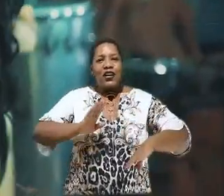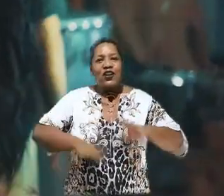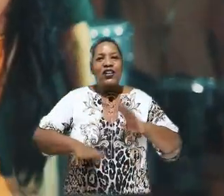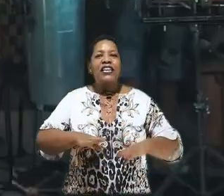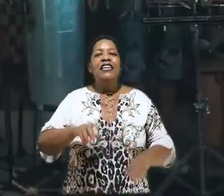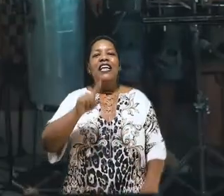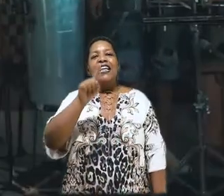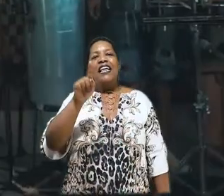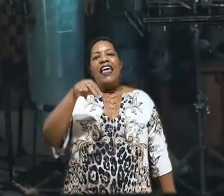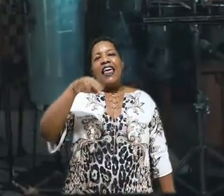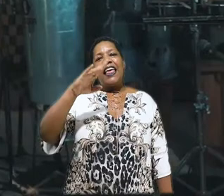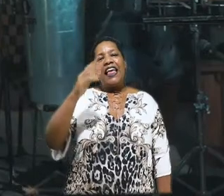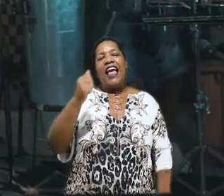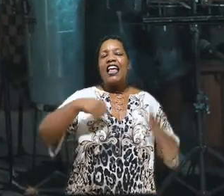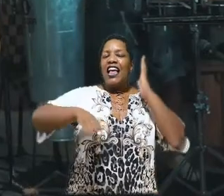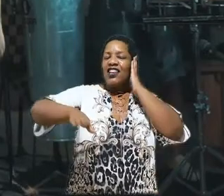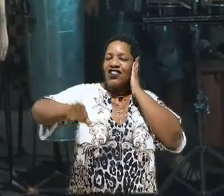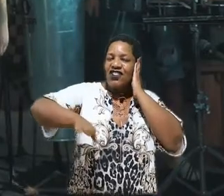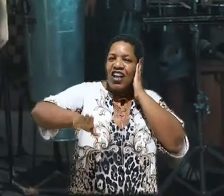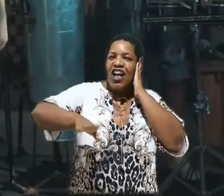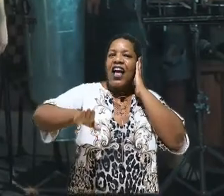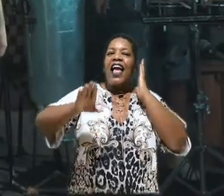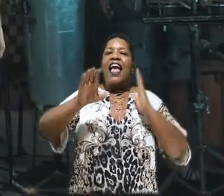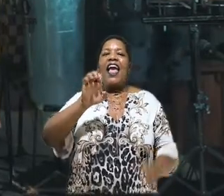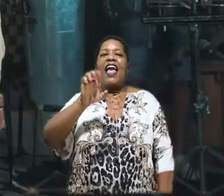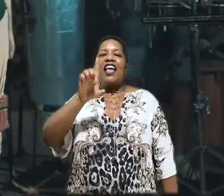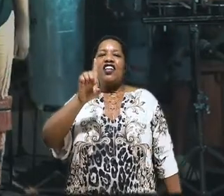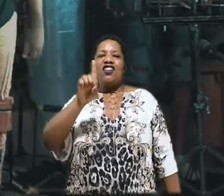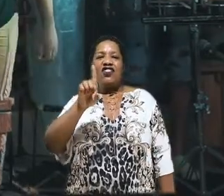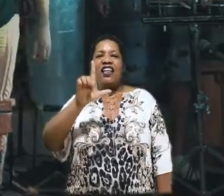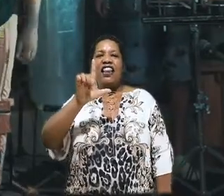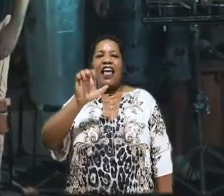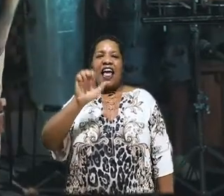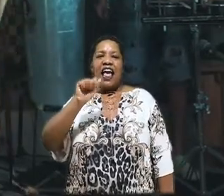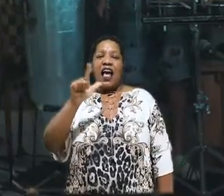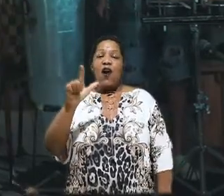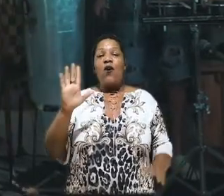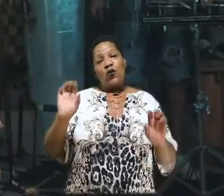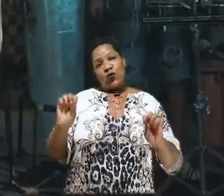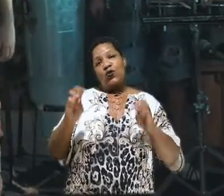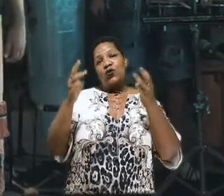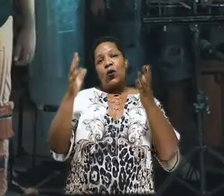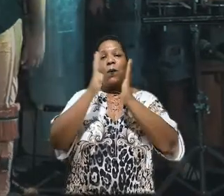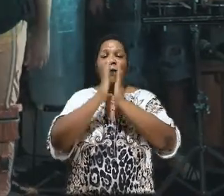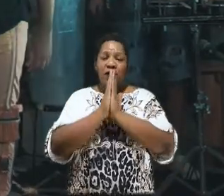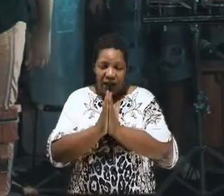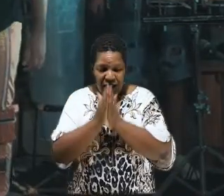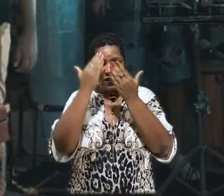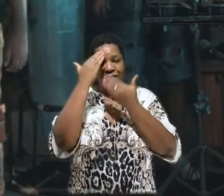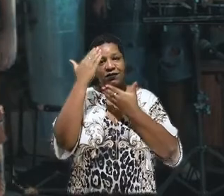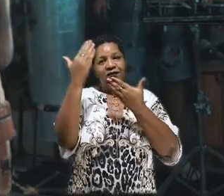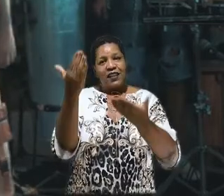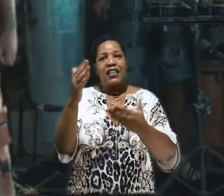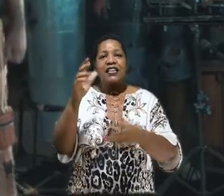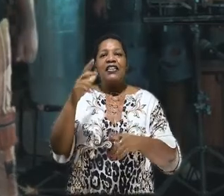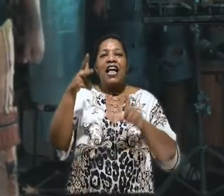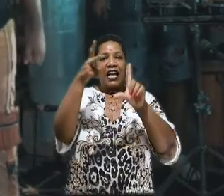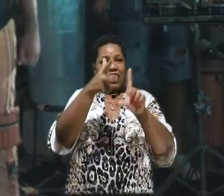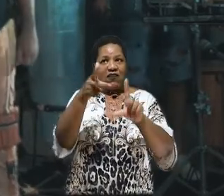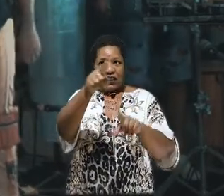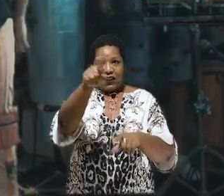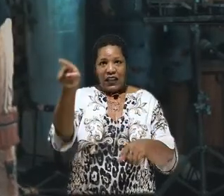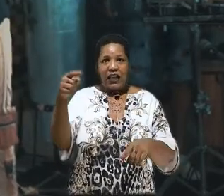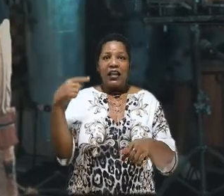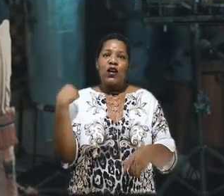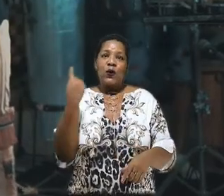e a minha querida DJ Pipoca é de leal e aqui o nosso show obrigado obrigado a galera da gravação que tá